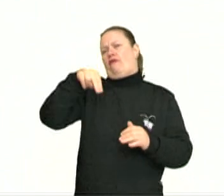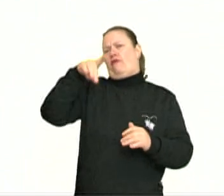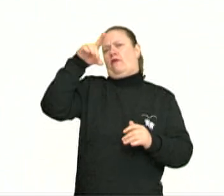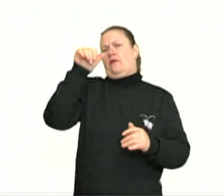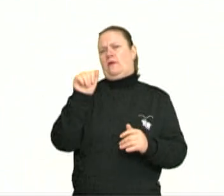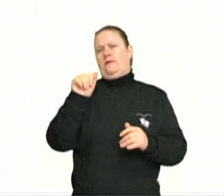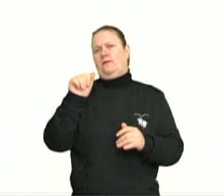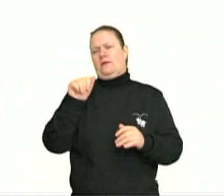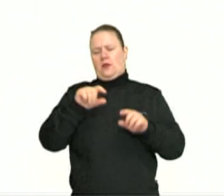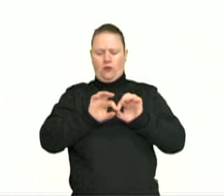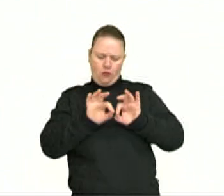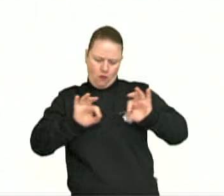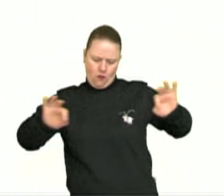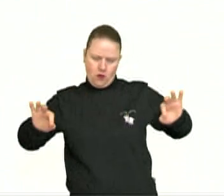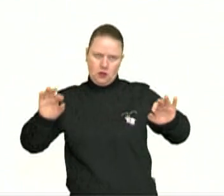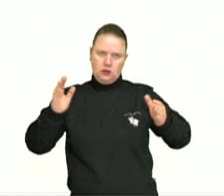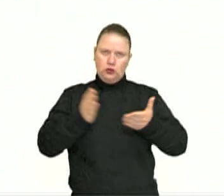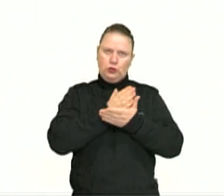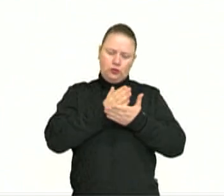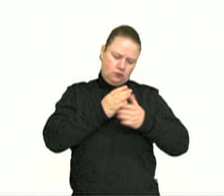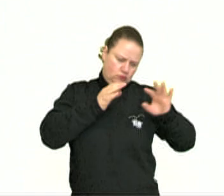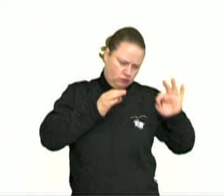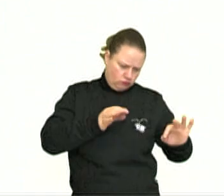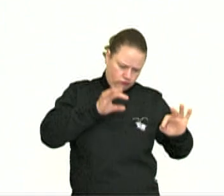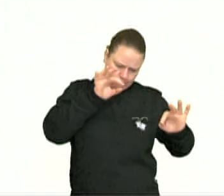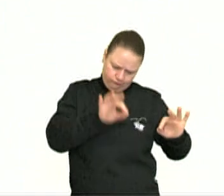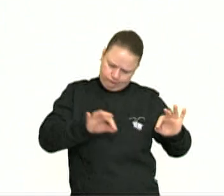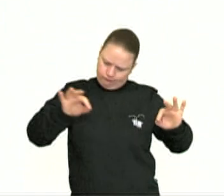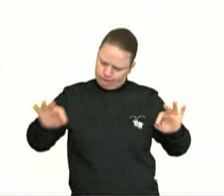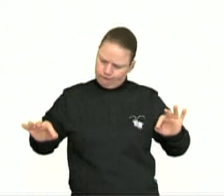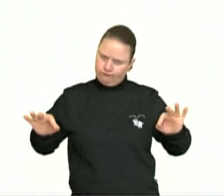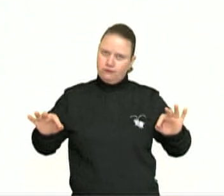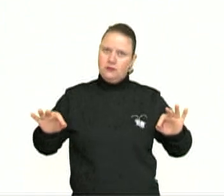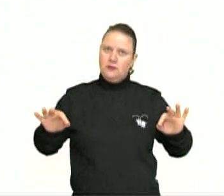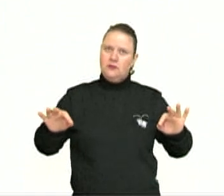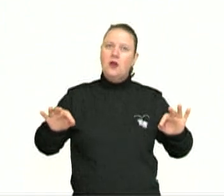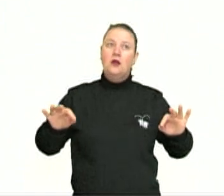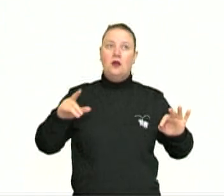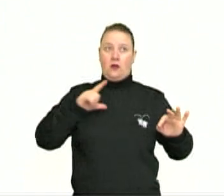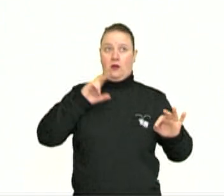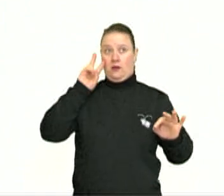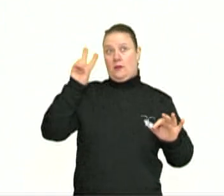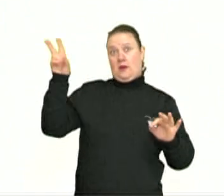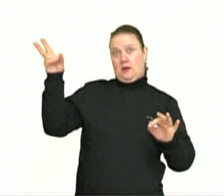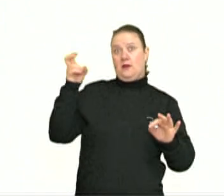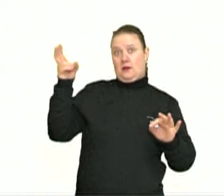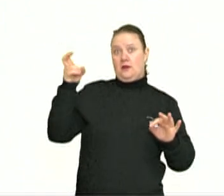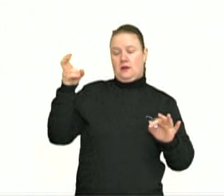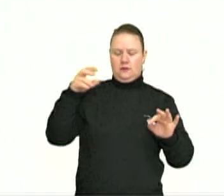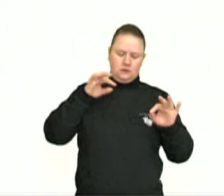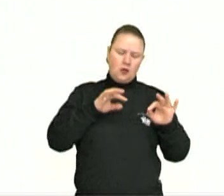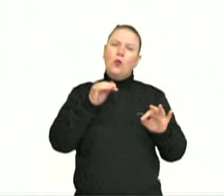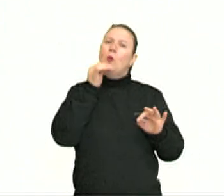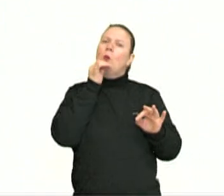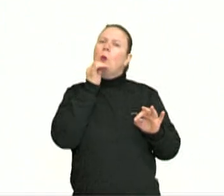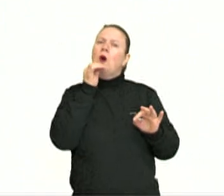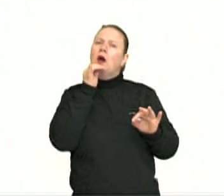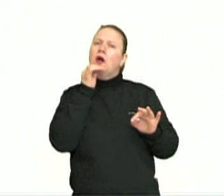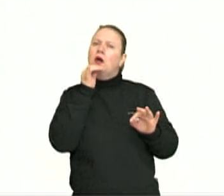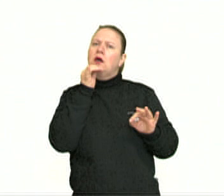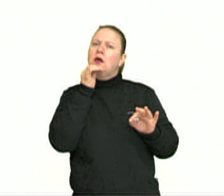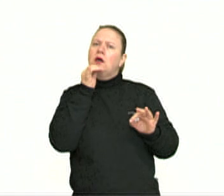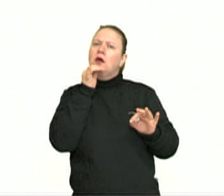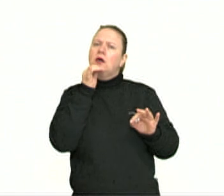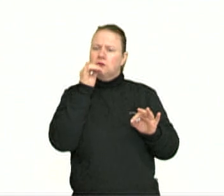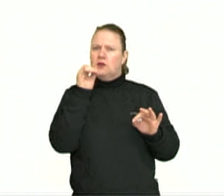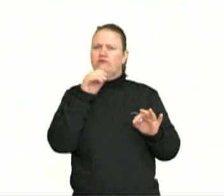uma corda dividida em três partes. Então, vocês podem ver que na imagem à sua direita, você tem ali um exemplo de uma atiradeira